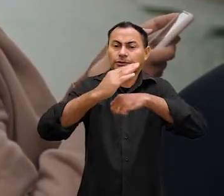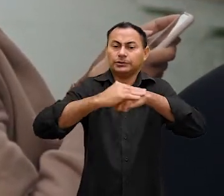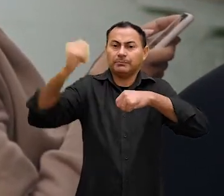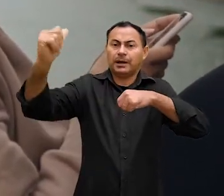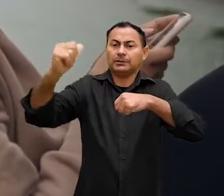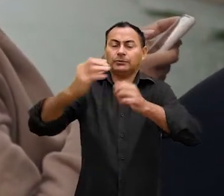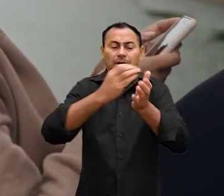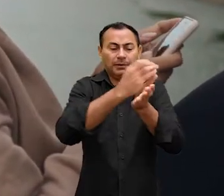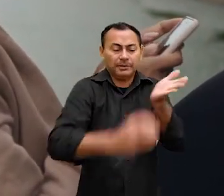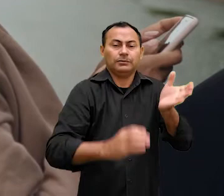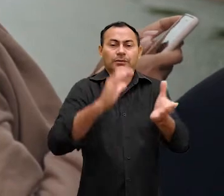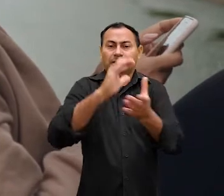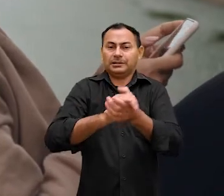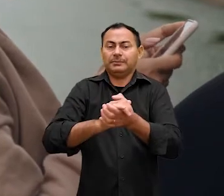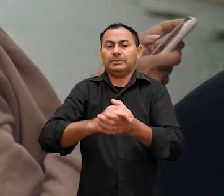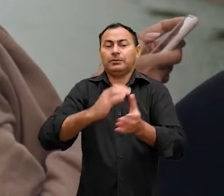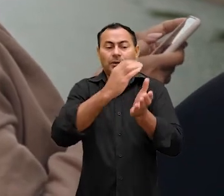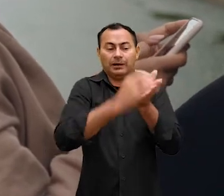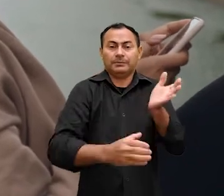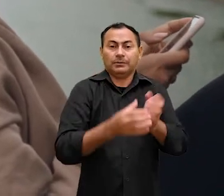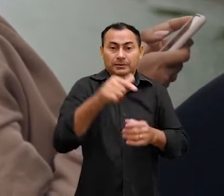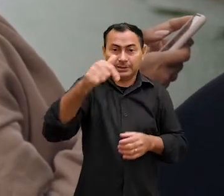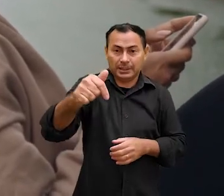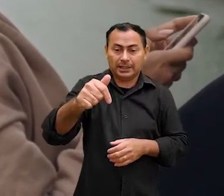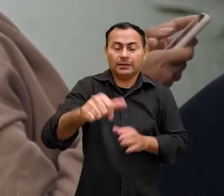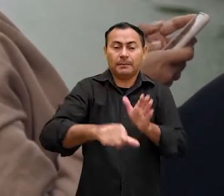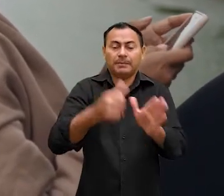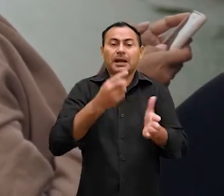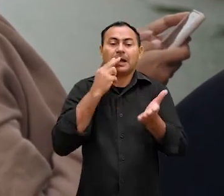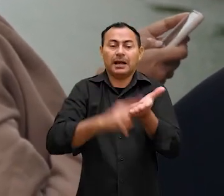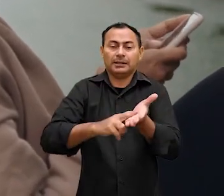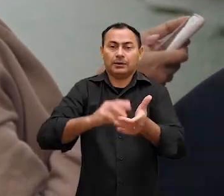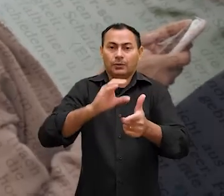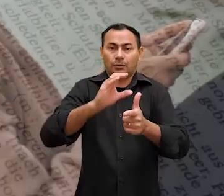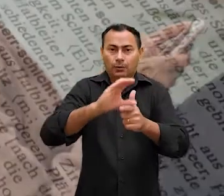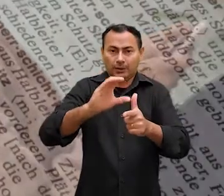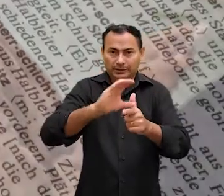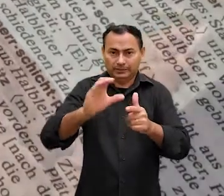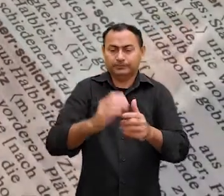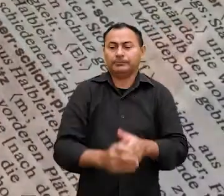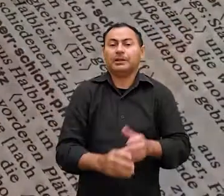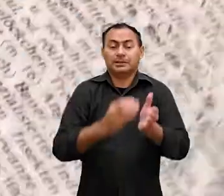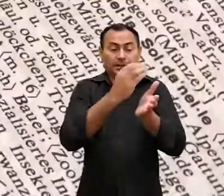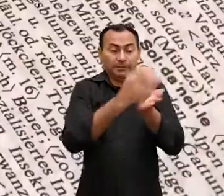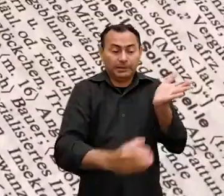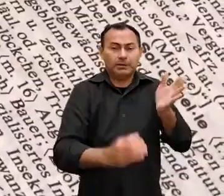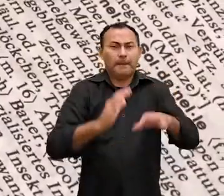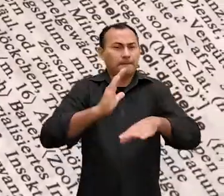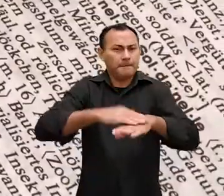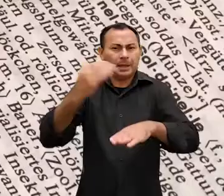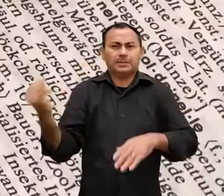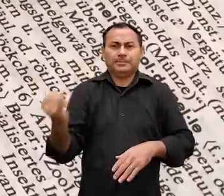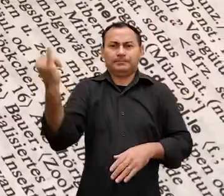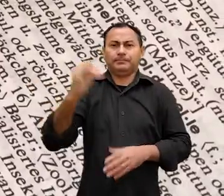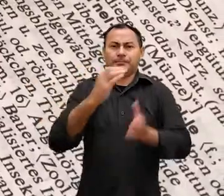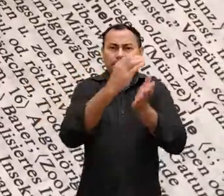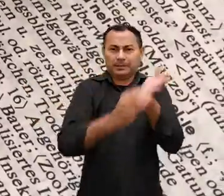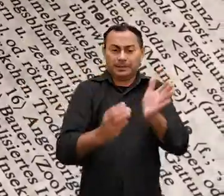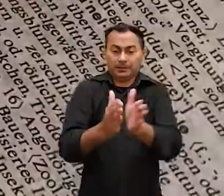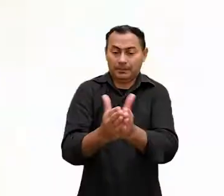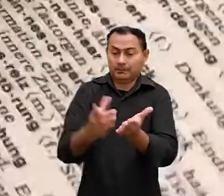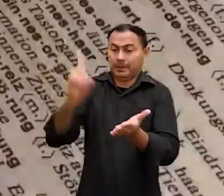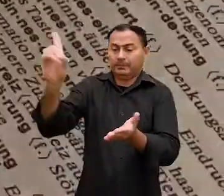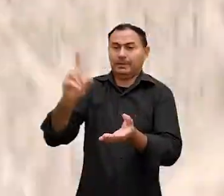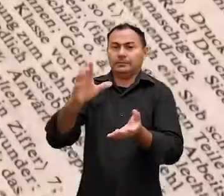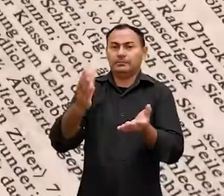chamado capítulo do casamento, o capítulo 7 de 1 Coríntios. Esse capítulo é um dos mais importantes capítulos da Bíblia